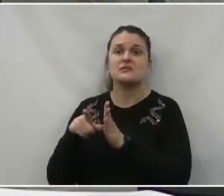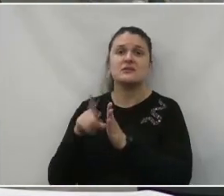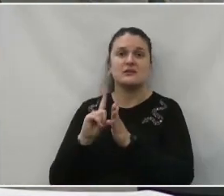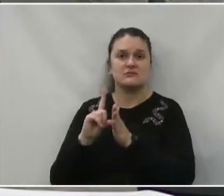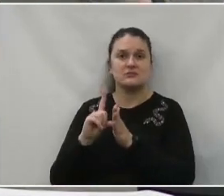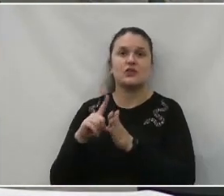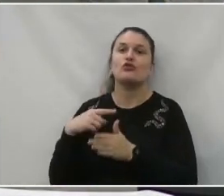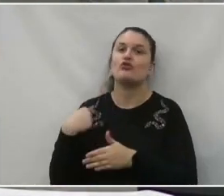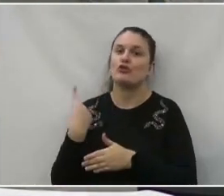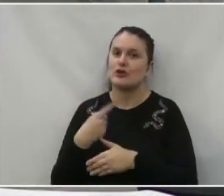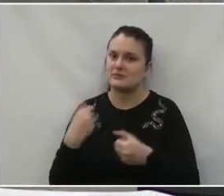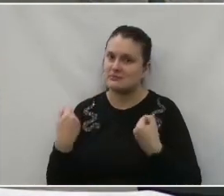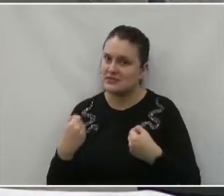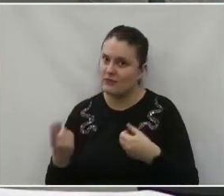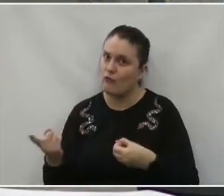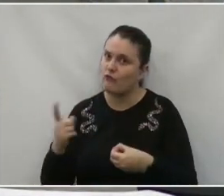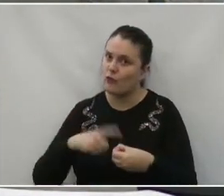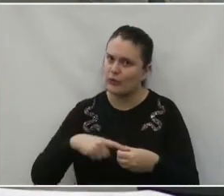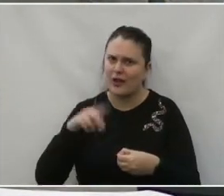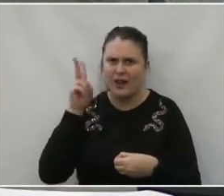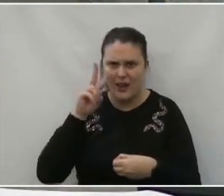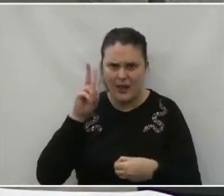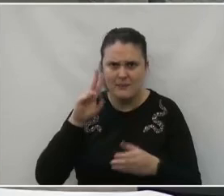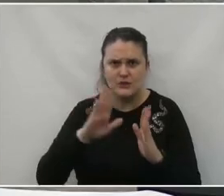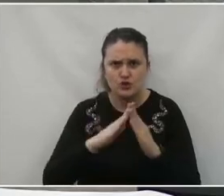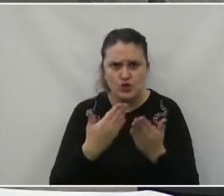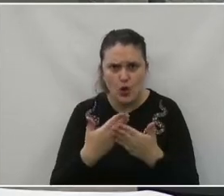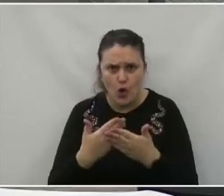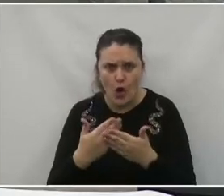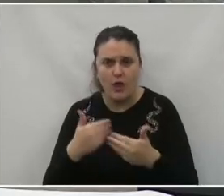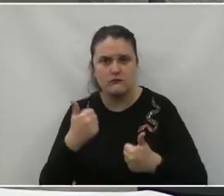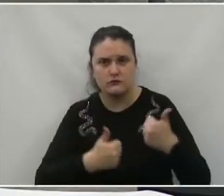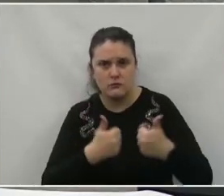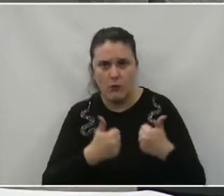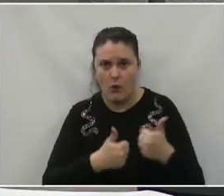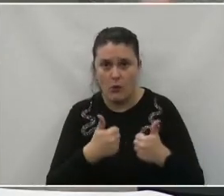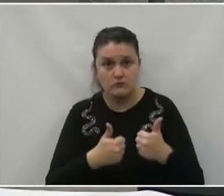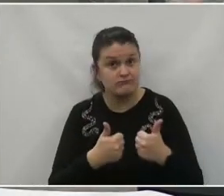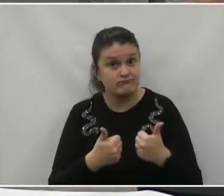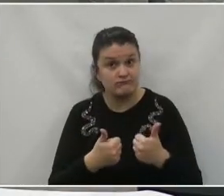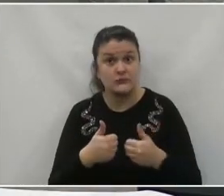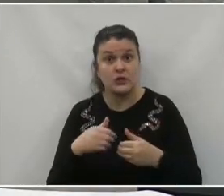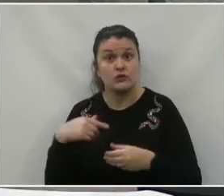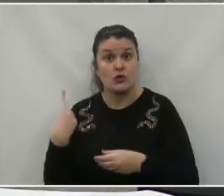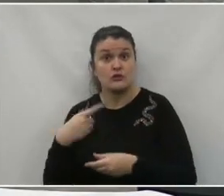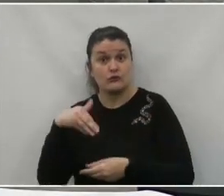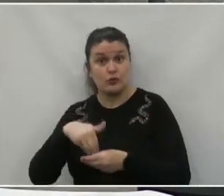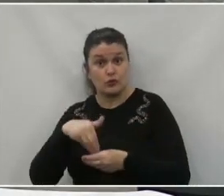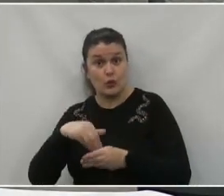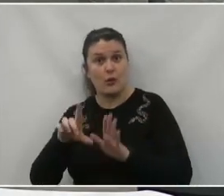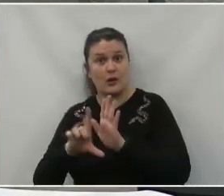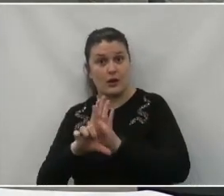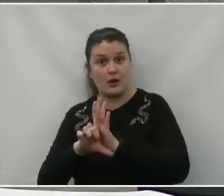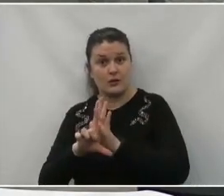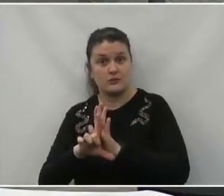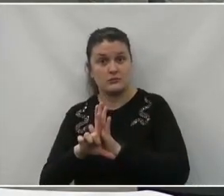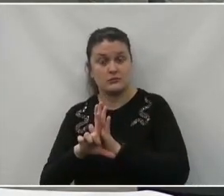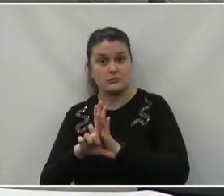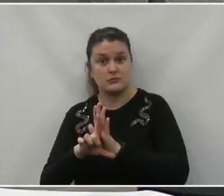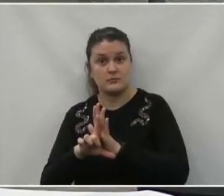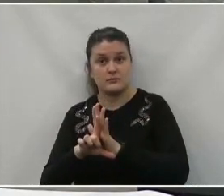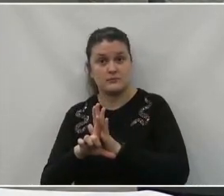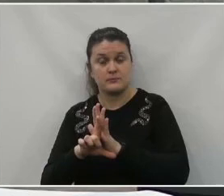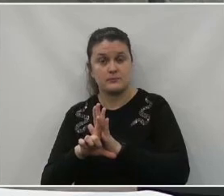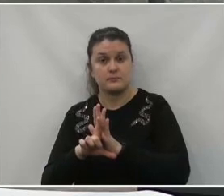nós precisamos retornar. Lembram das escolinhas de futebol que tinha? Foi votada uma lei nesta casa, onde